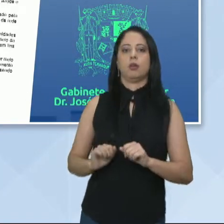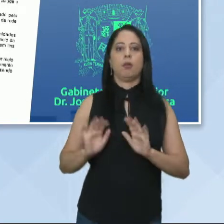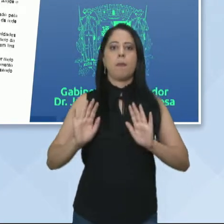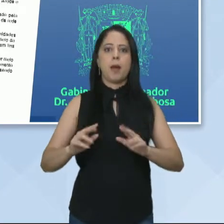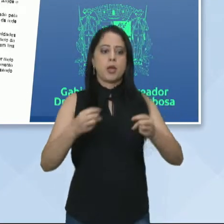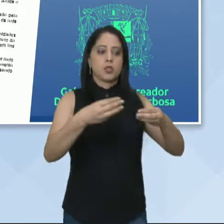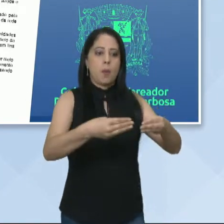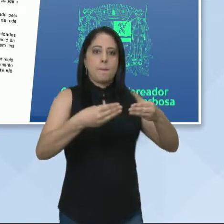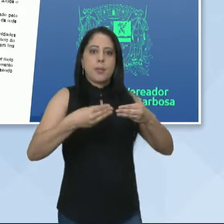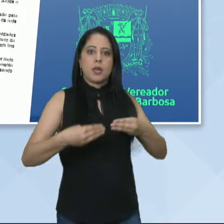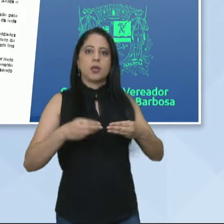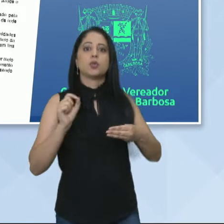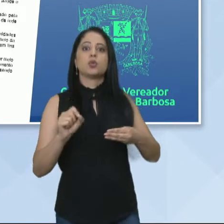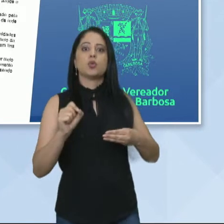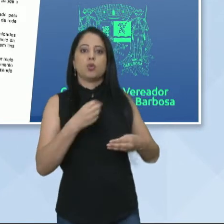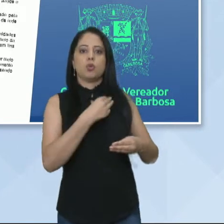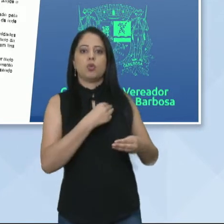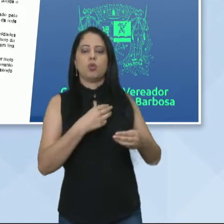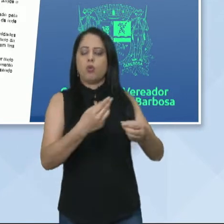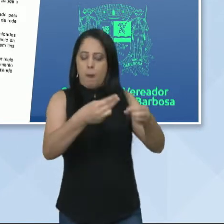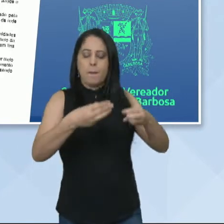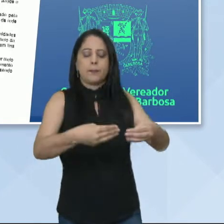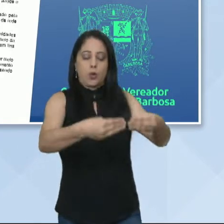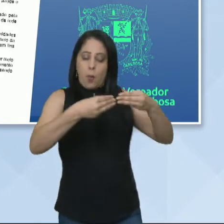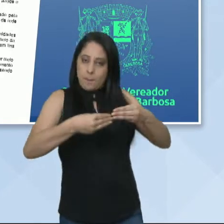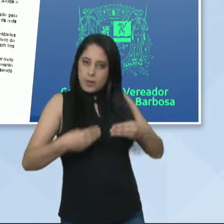quem corta é a Casa Civil, afirmou Guedes.